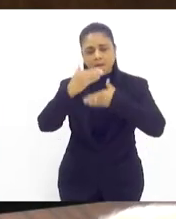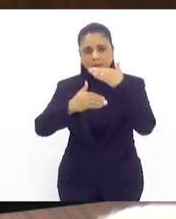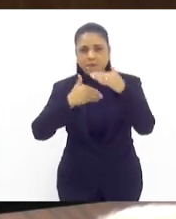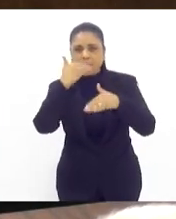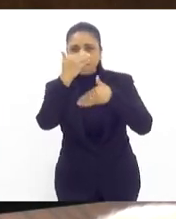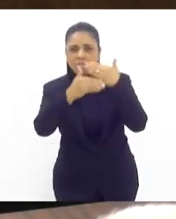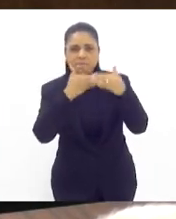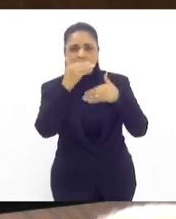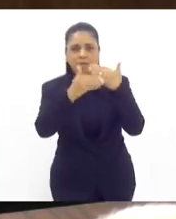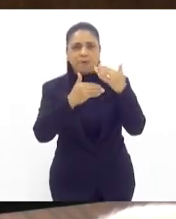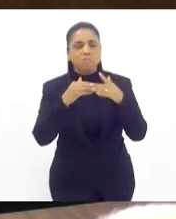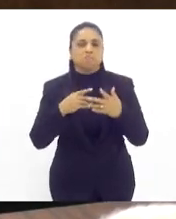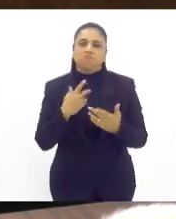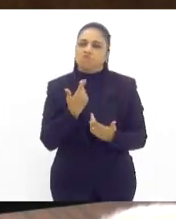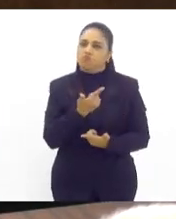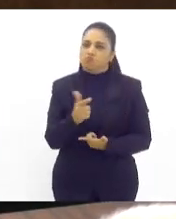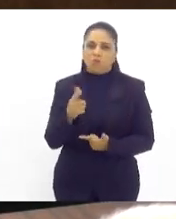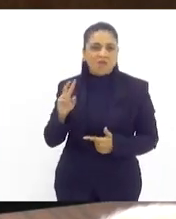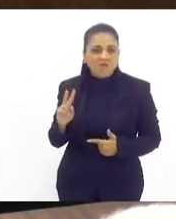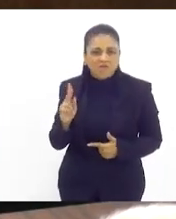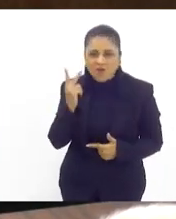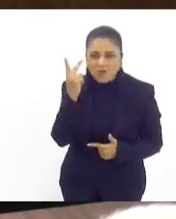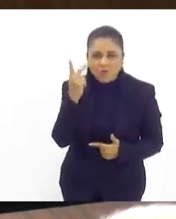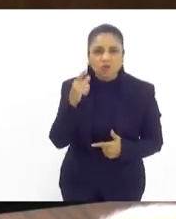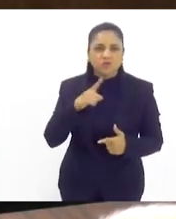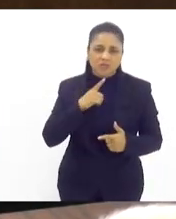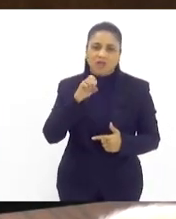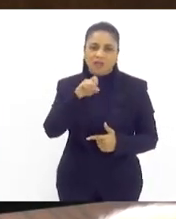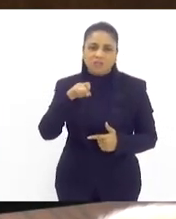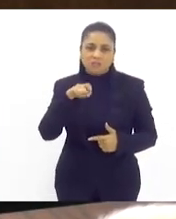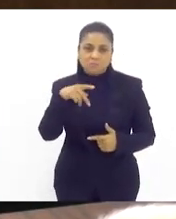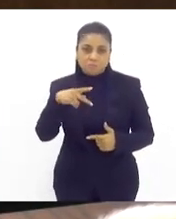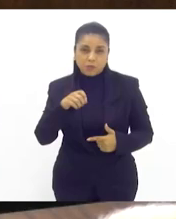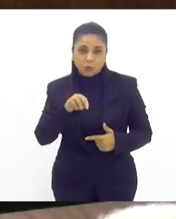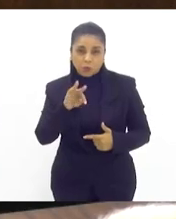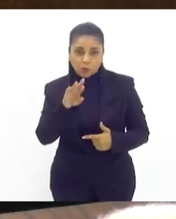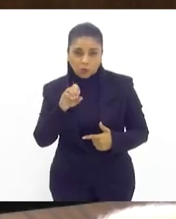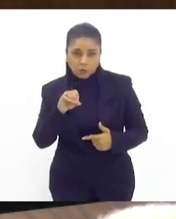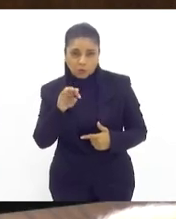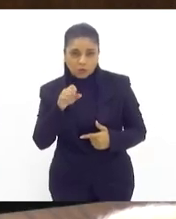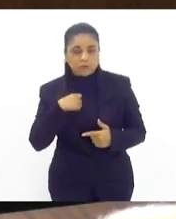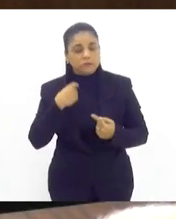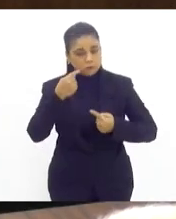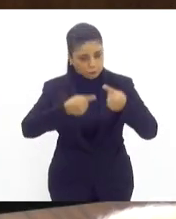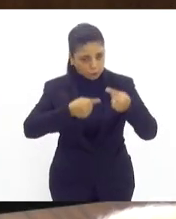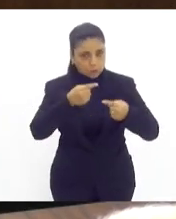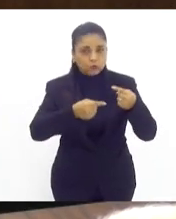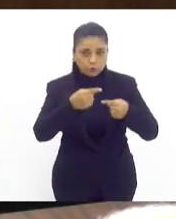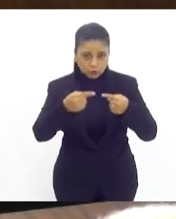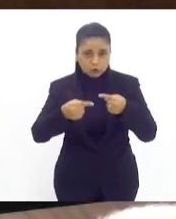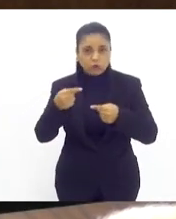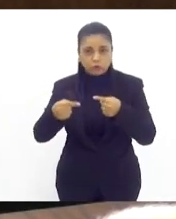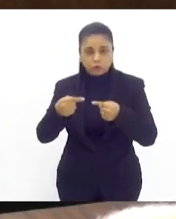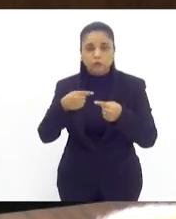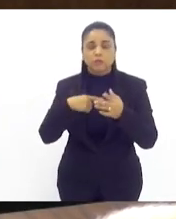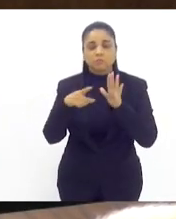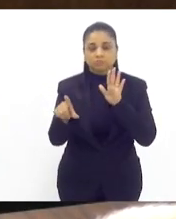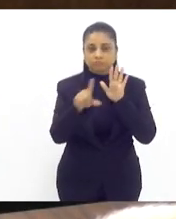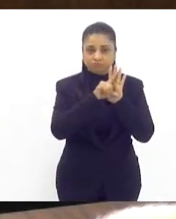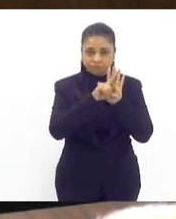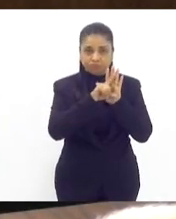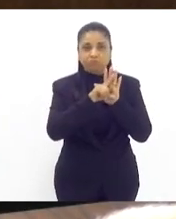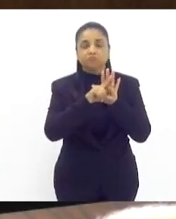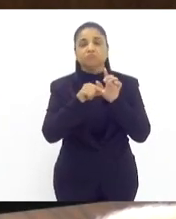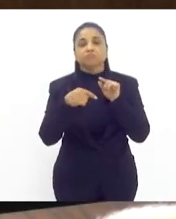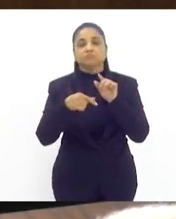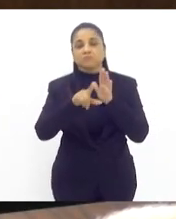e que não são valorizados nós temos inspetores de alunos e podemos discutir isso na indicação Legislativa anterior